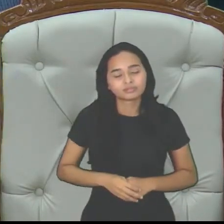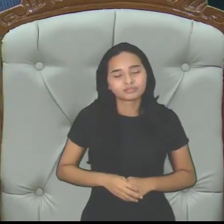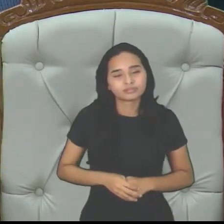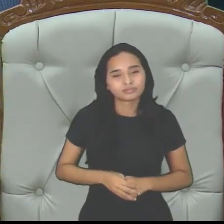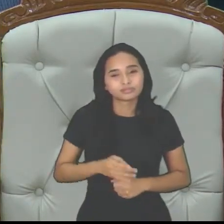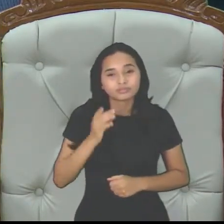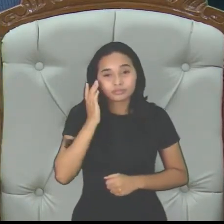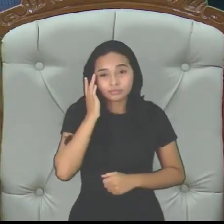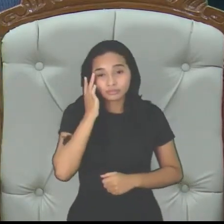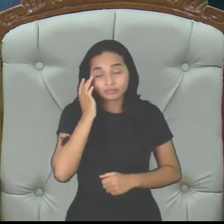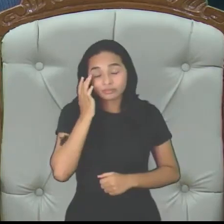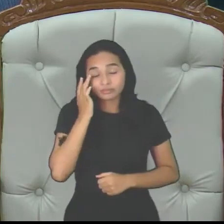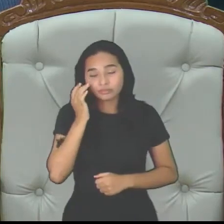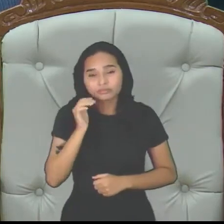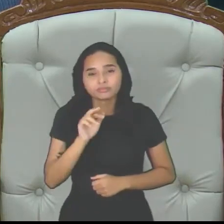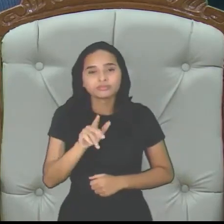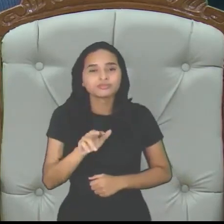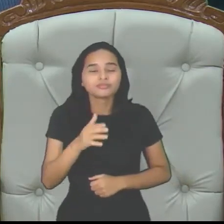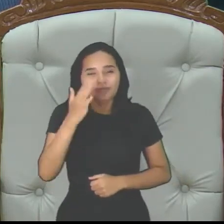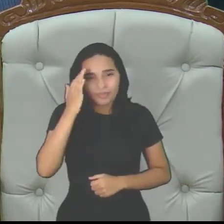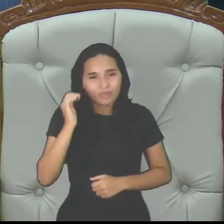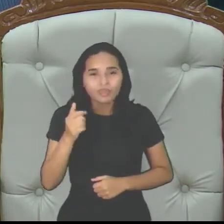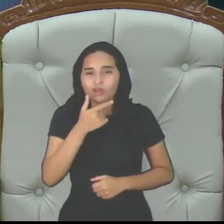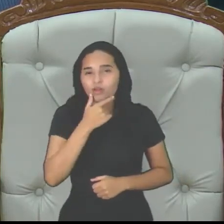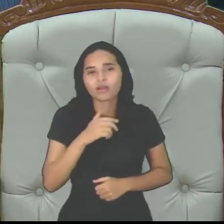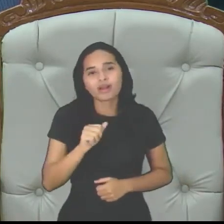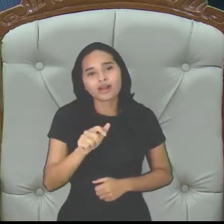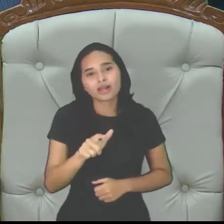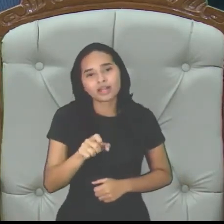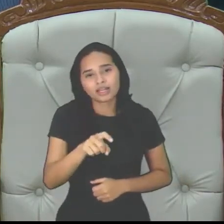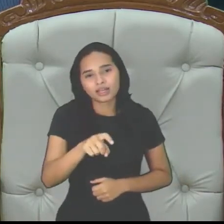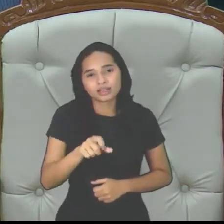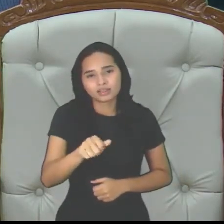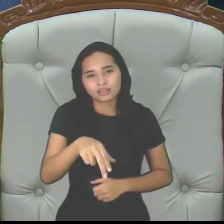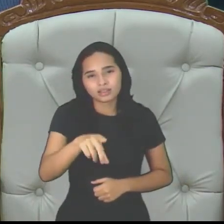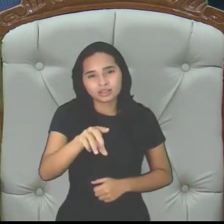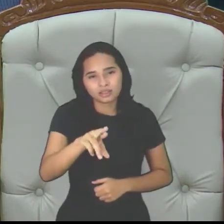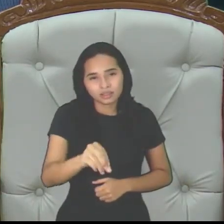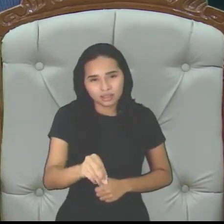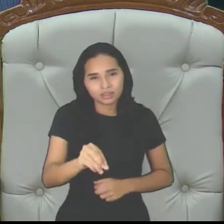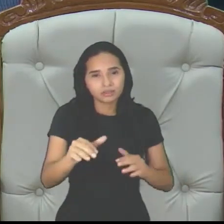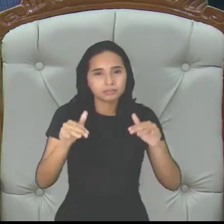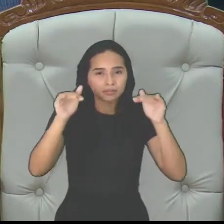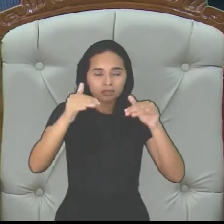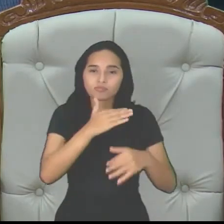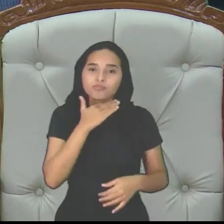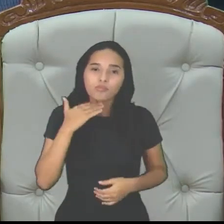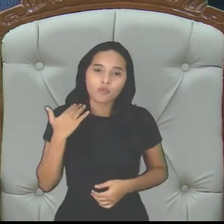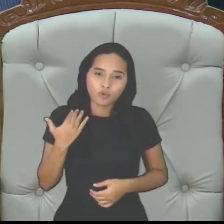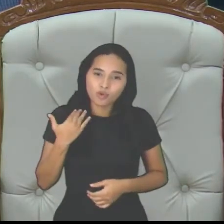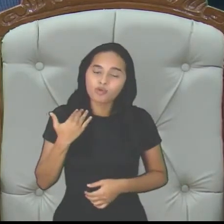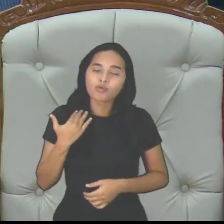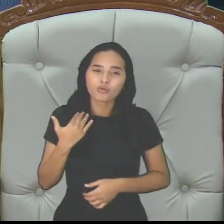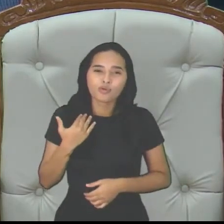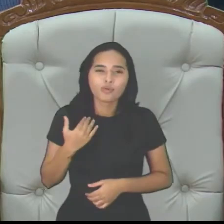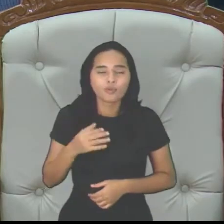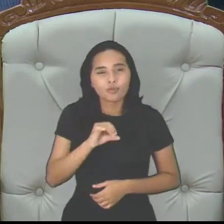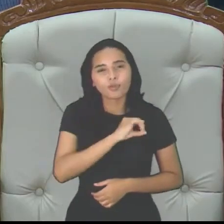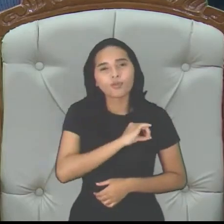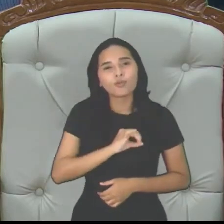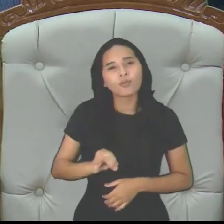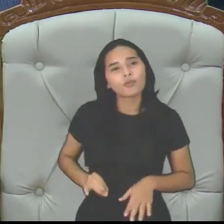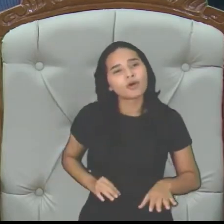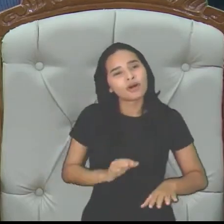Os irmãos sabem que quando Alexandre o Grande ele morreu, ele deixou o império a cargo de